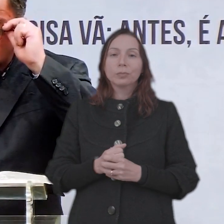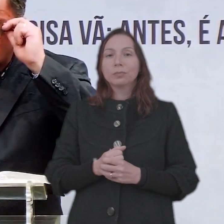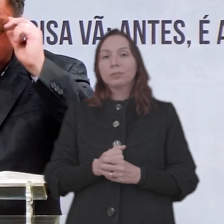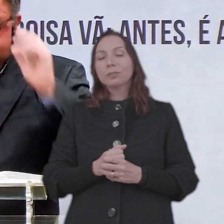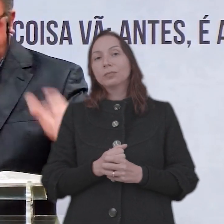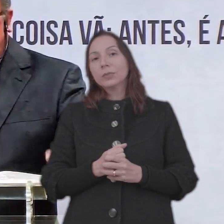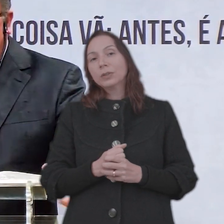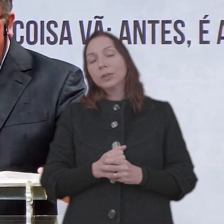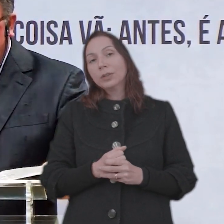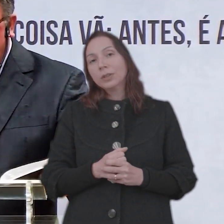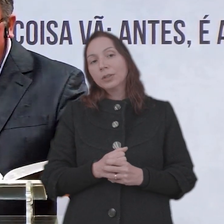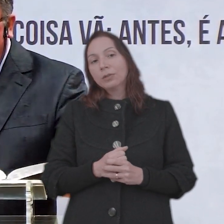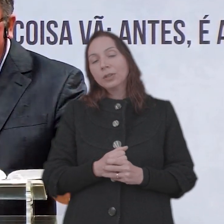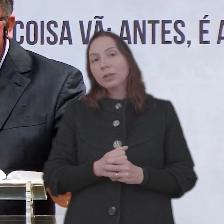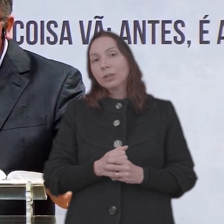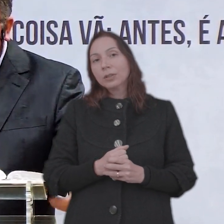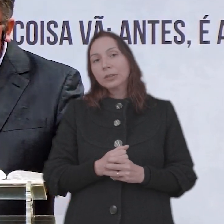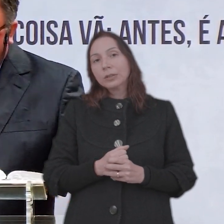E,